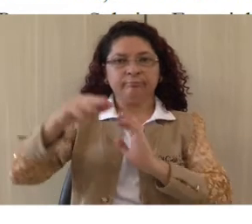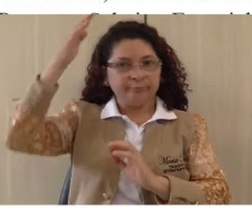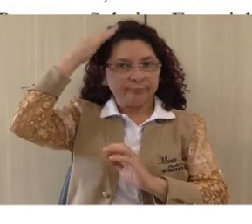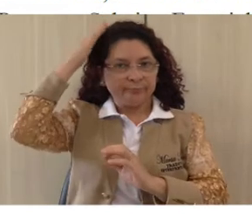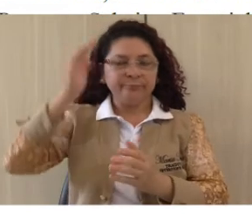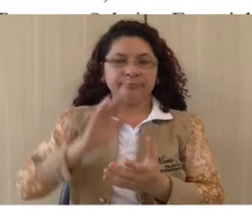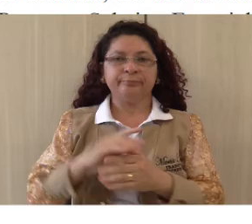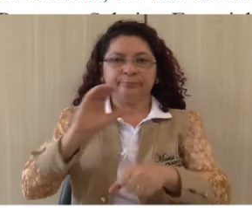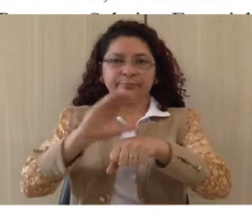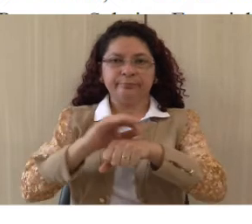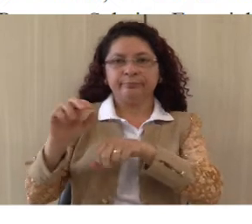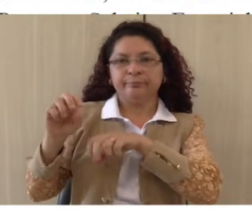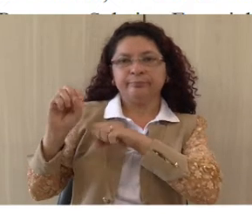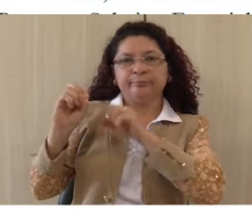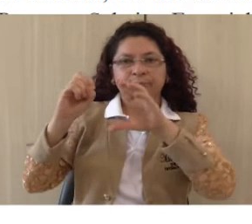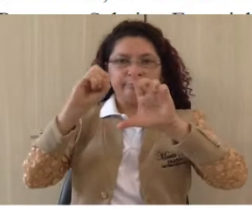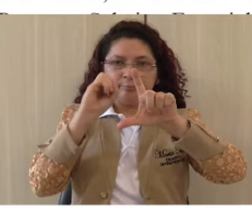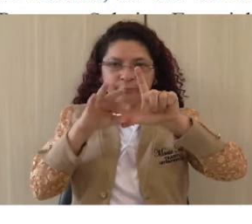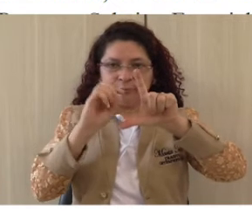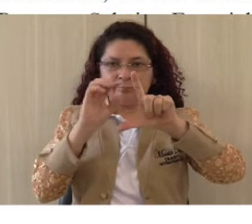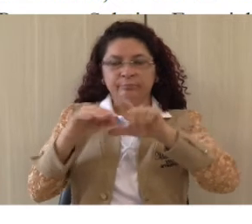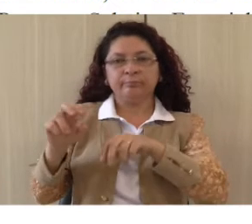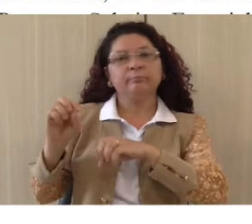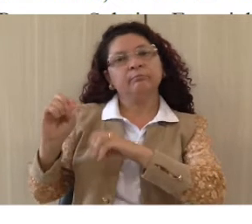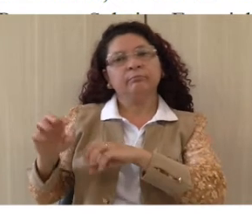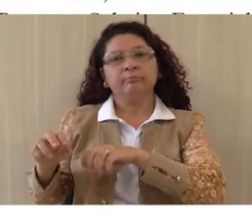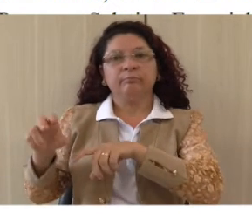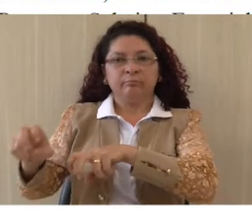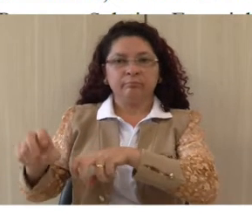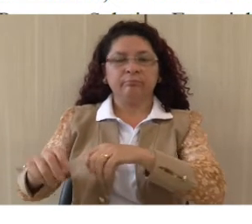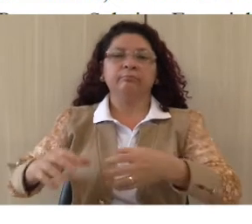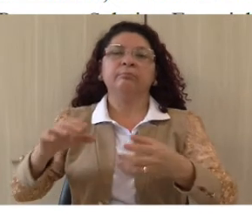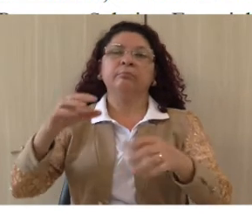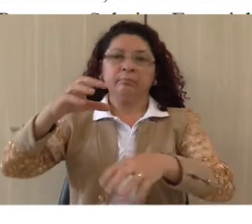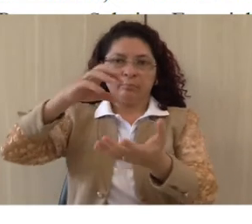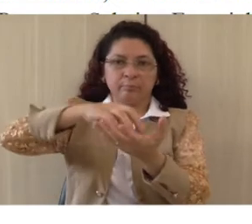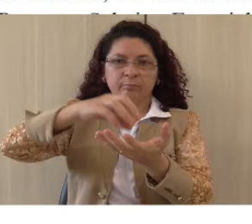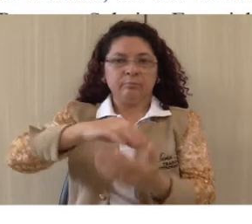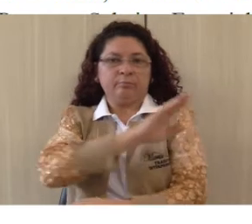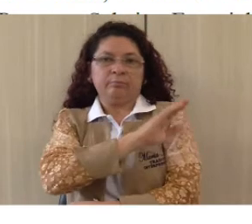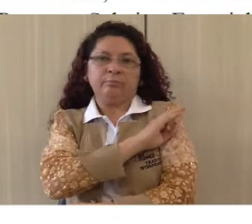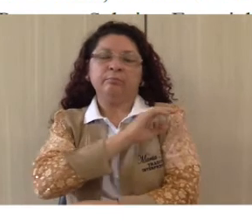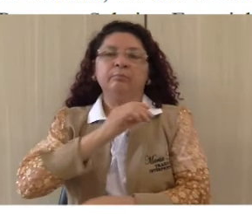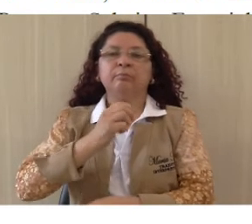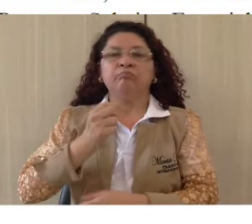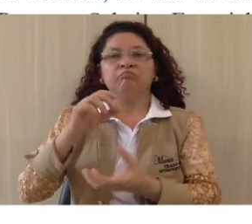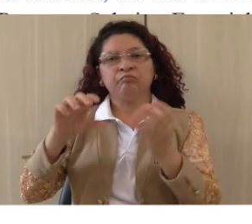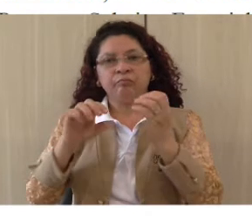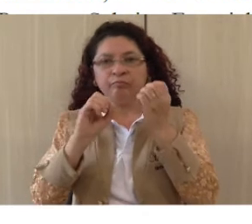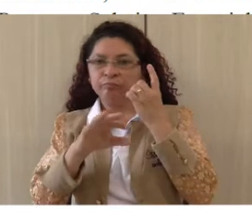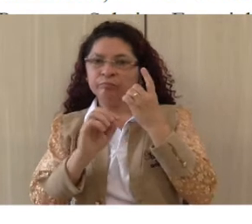Pará, curso de licenciatura em Educação do Campo, Campus Bragança, edital número 02,